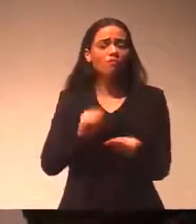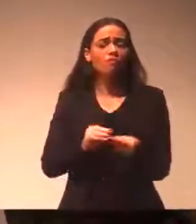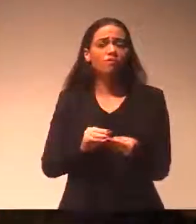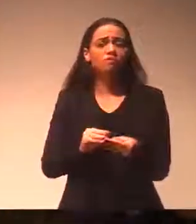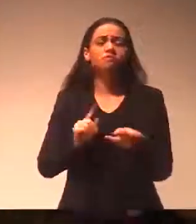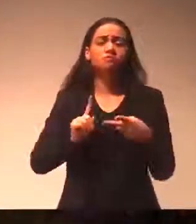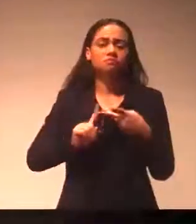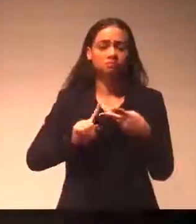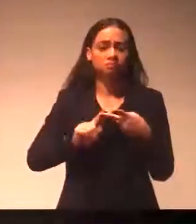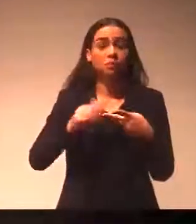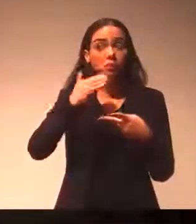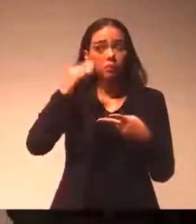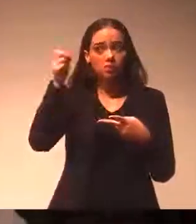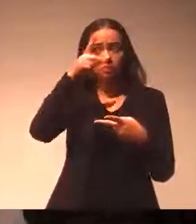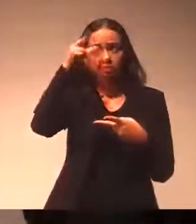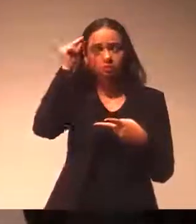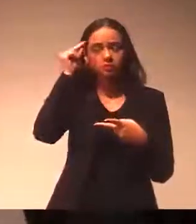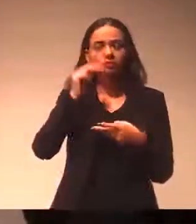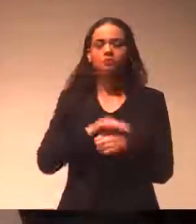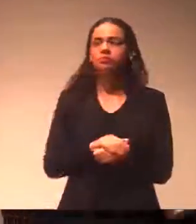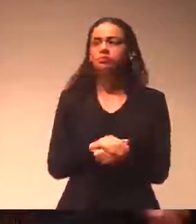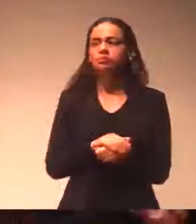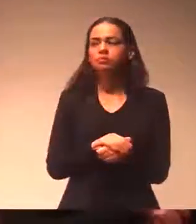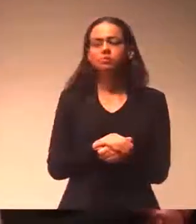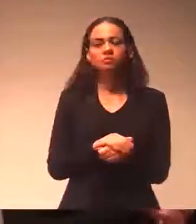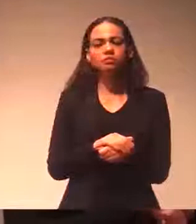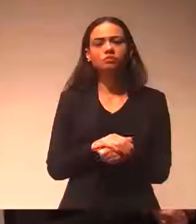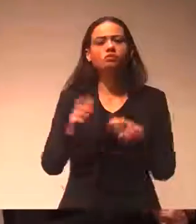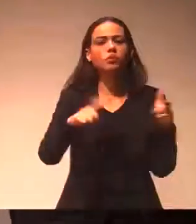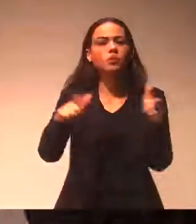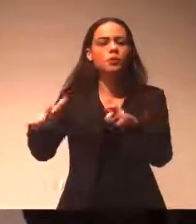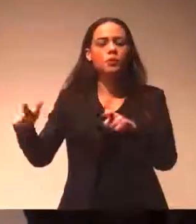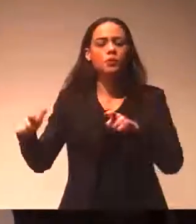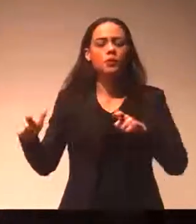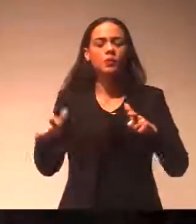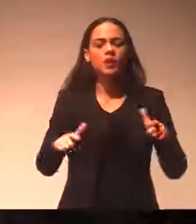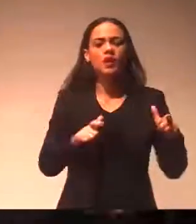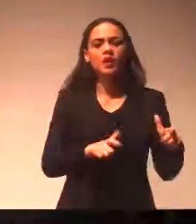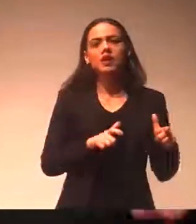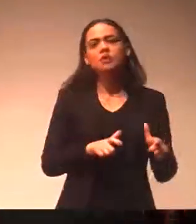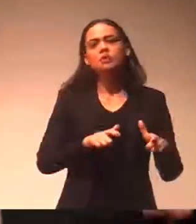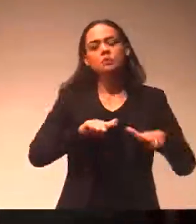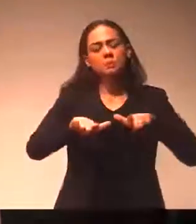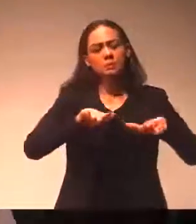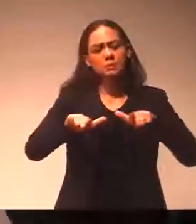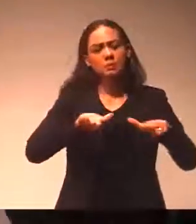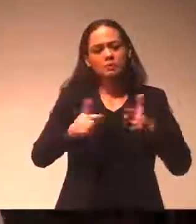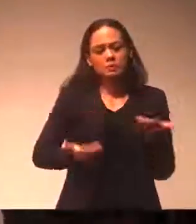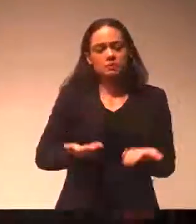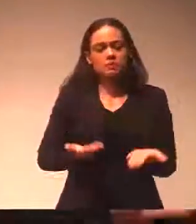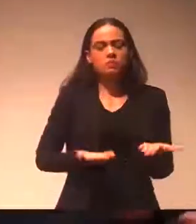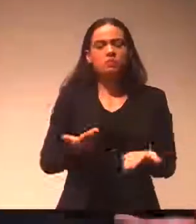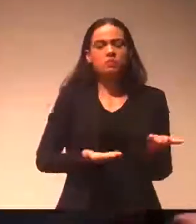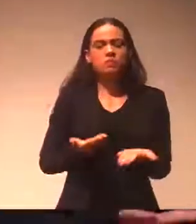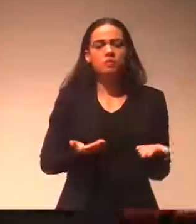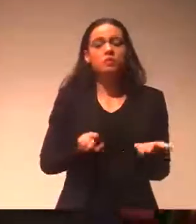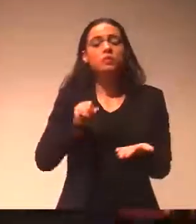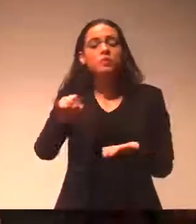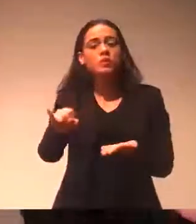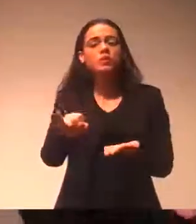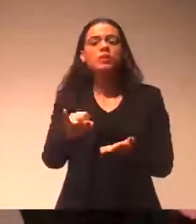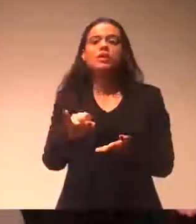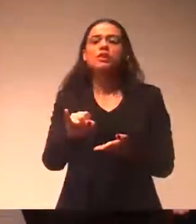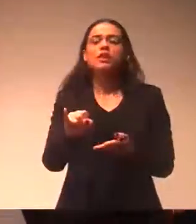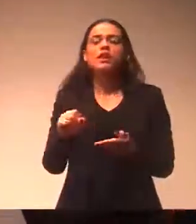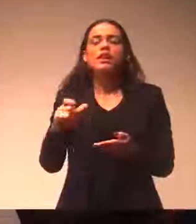2. Enviar os locais onde eles prestam o trabalho, se a atividade é exercida junto com outros servidores concursados. Por